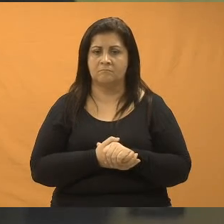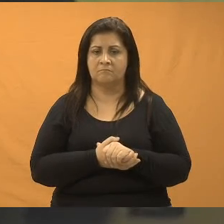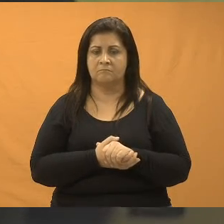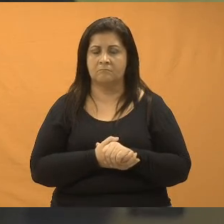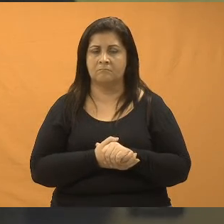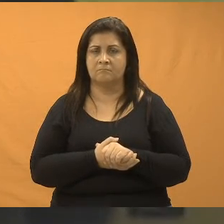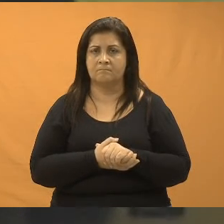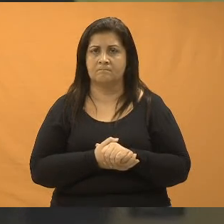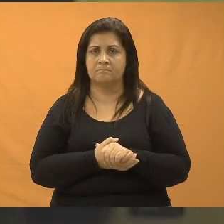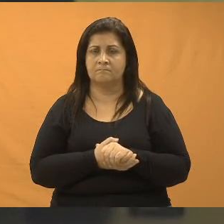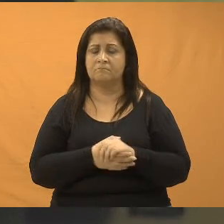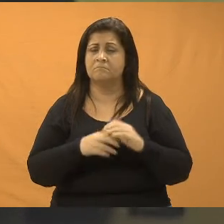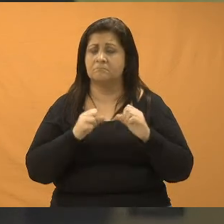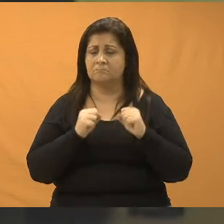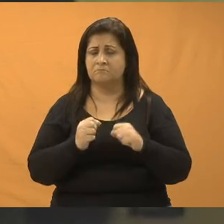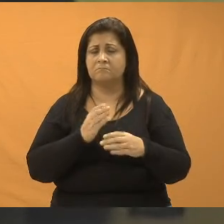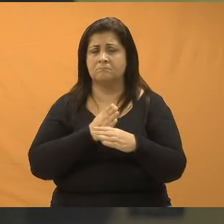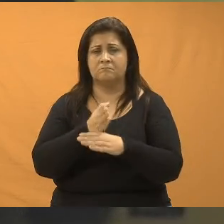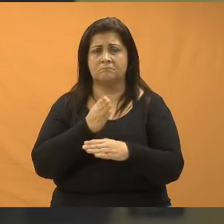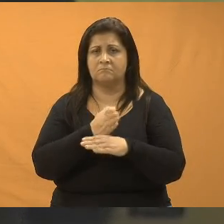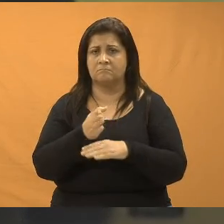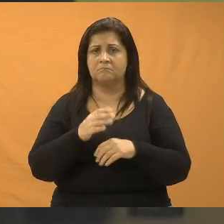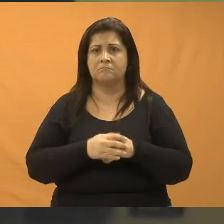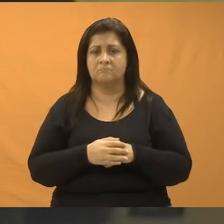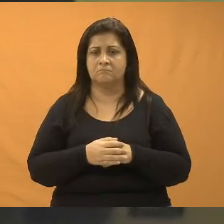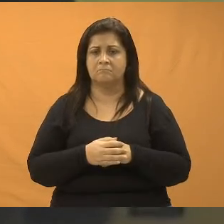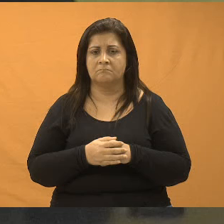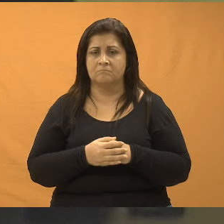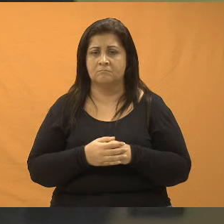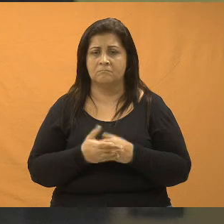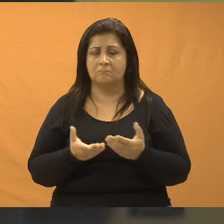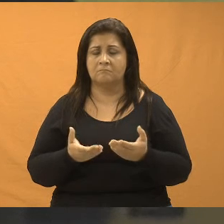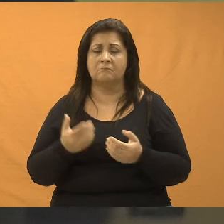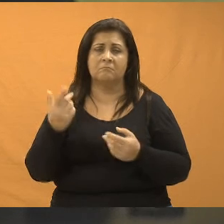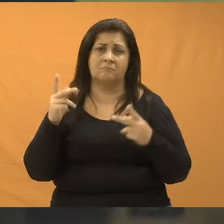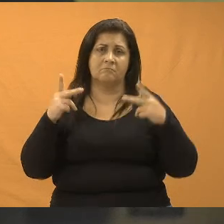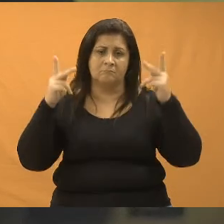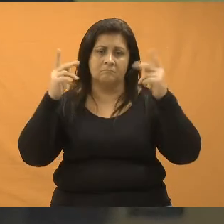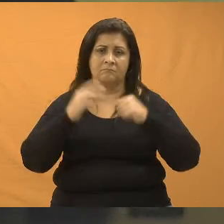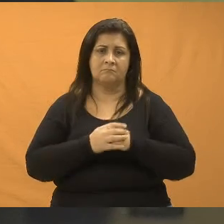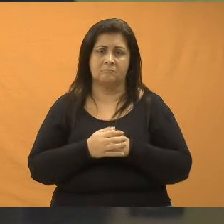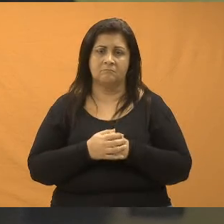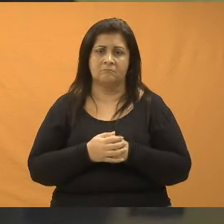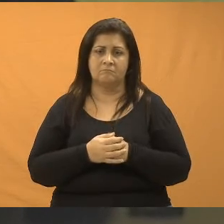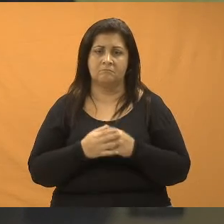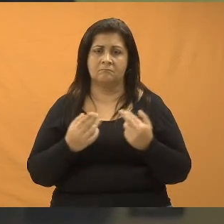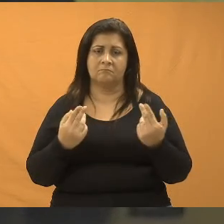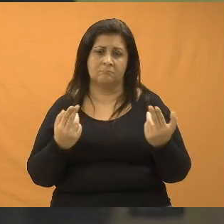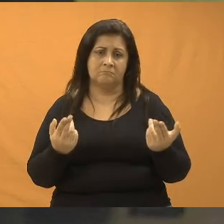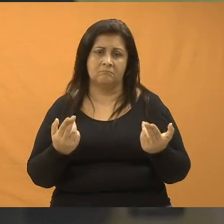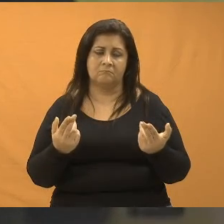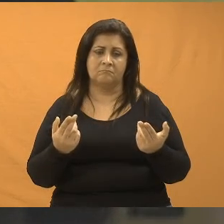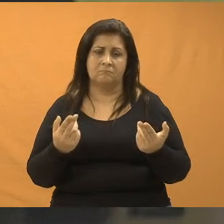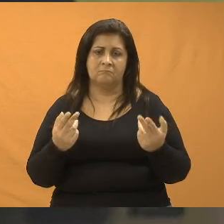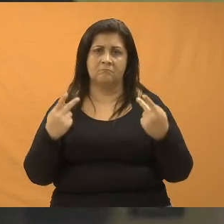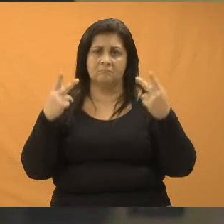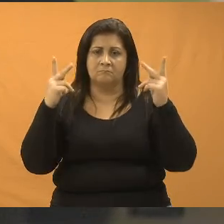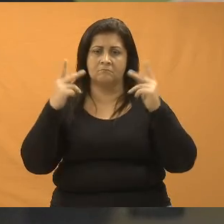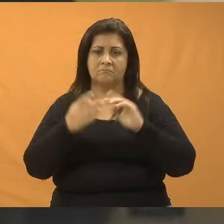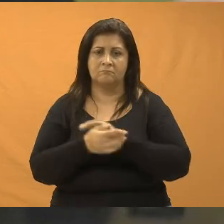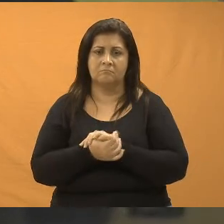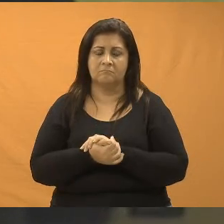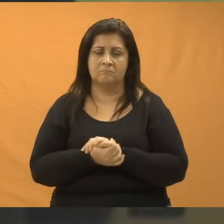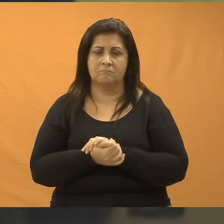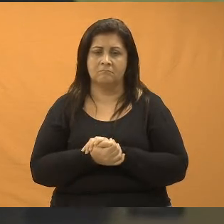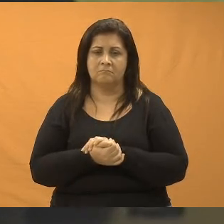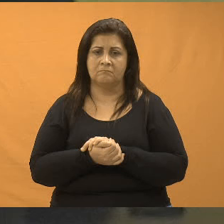inexigibilidade da empresa, ela pode participar de qualquer certame da prefeitura e vir a ganhar, como foi o caso dela vir a ganhar